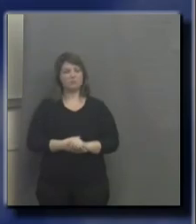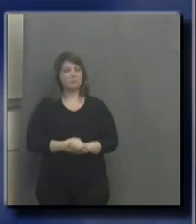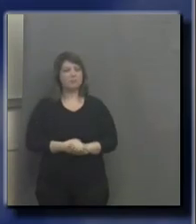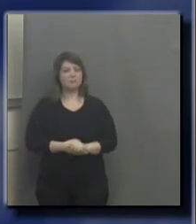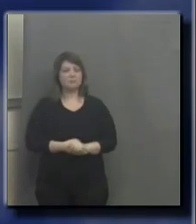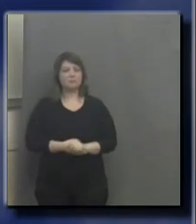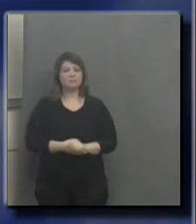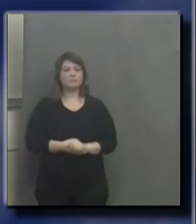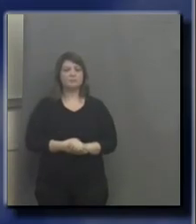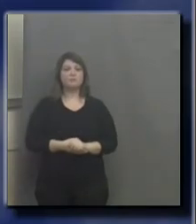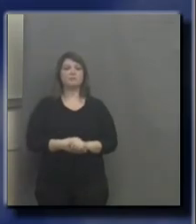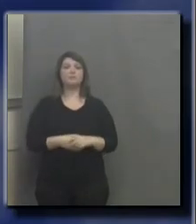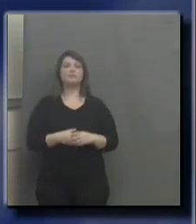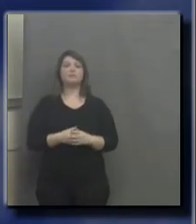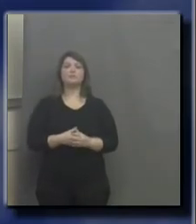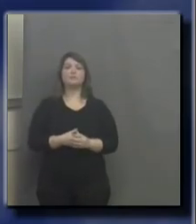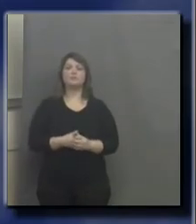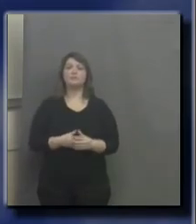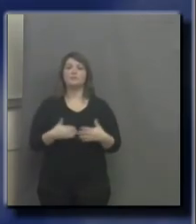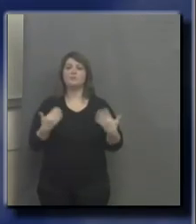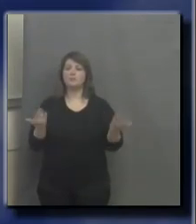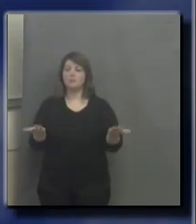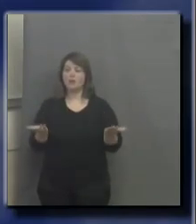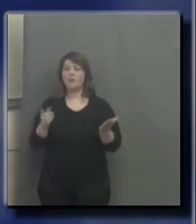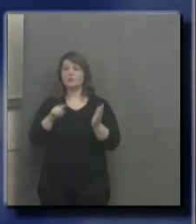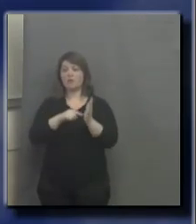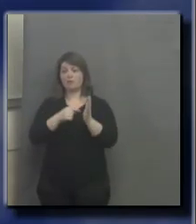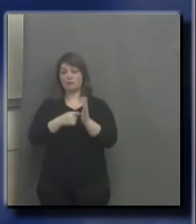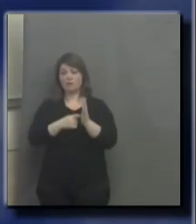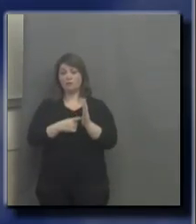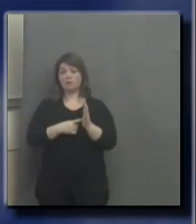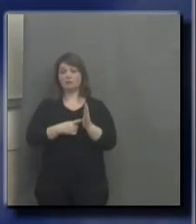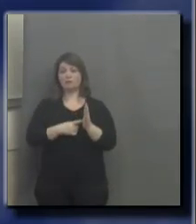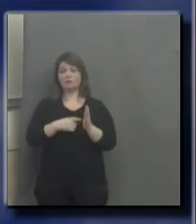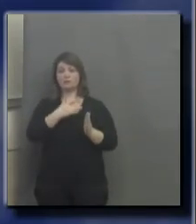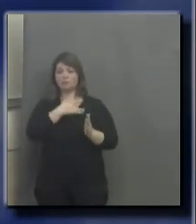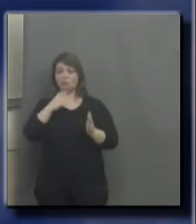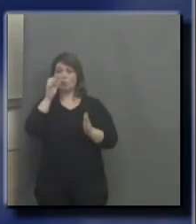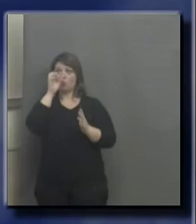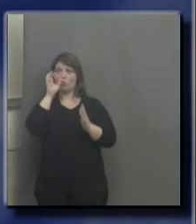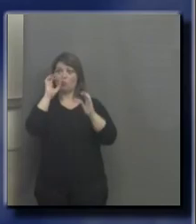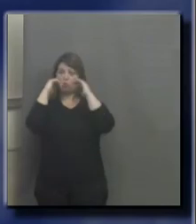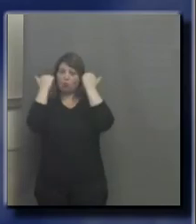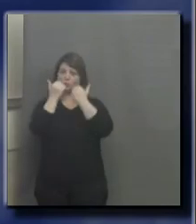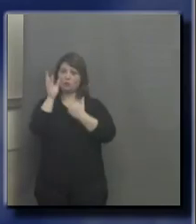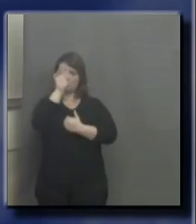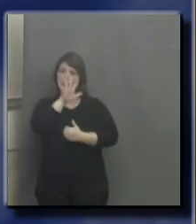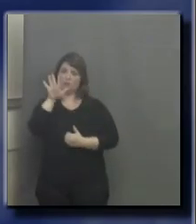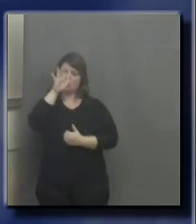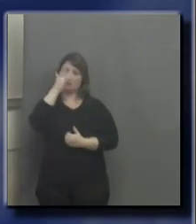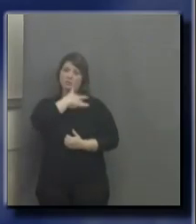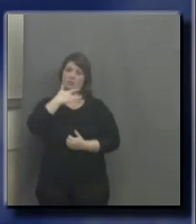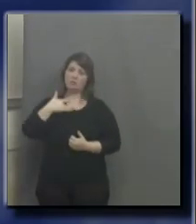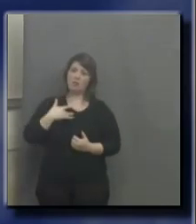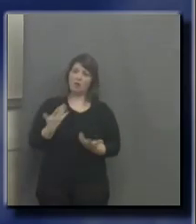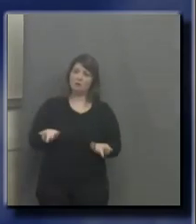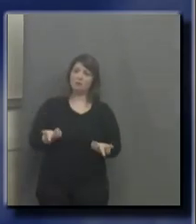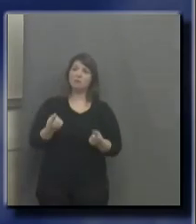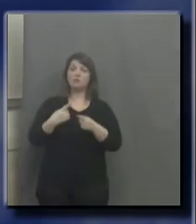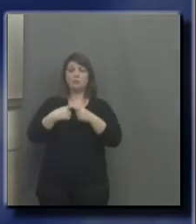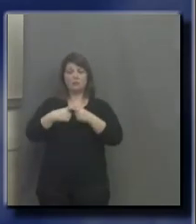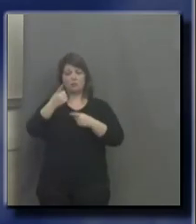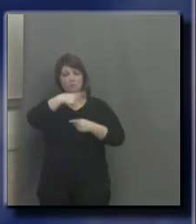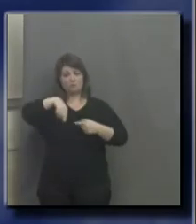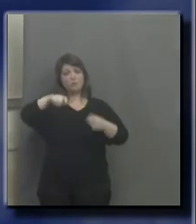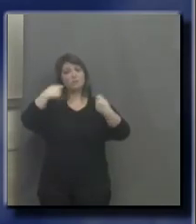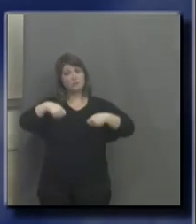isso. E é aí que esta vinculação ao Conselho Nacional de Saúde nos dá uma garantiazinha a mais, porque nós precisamos